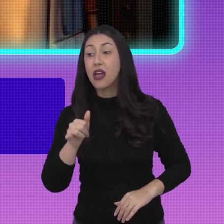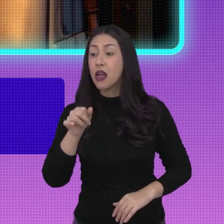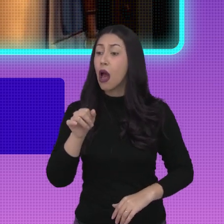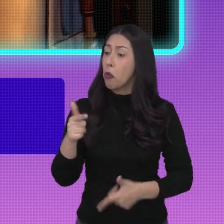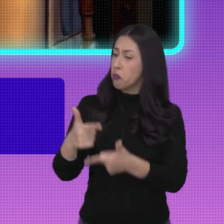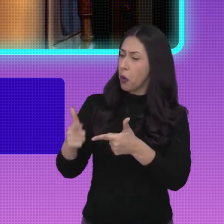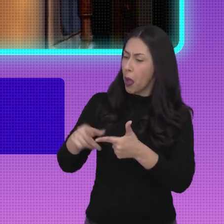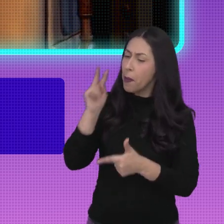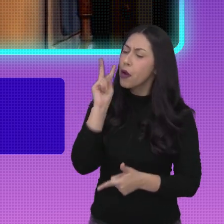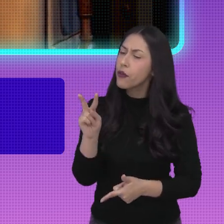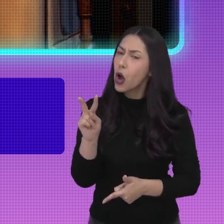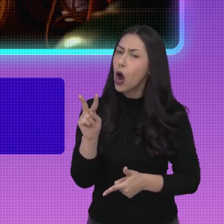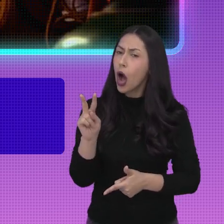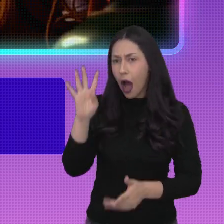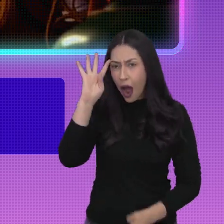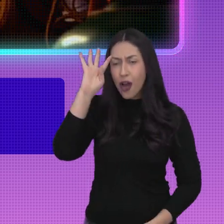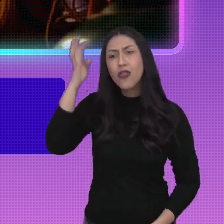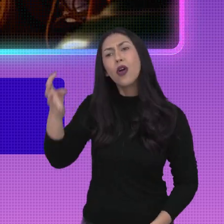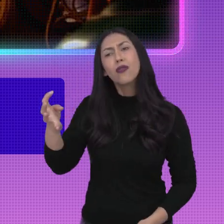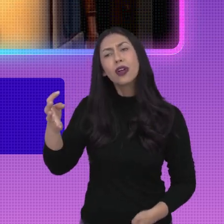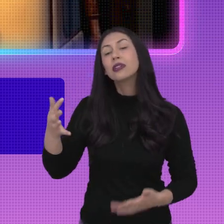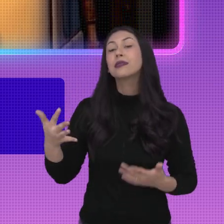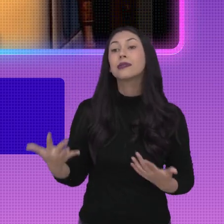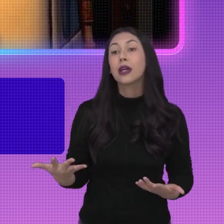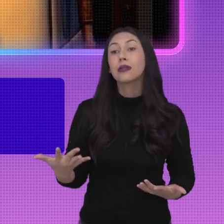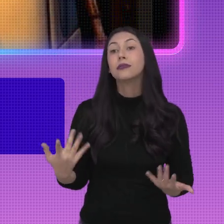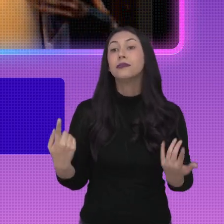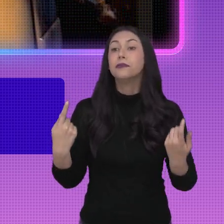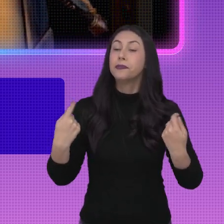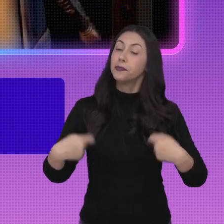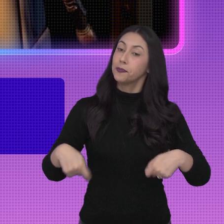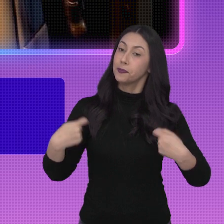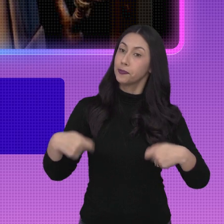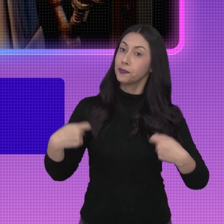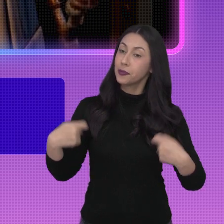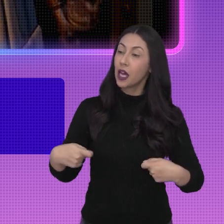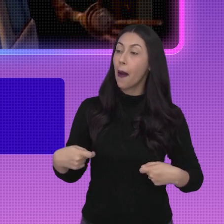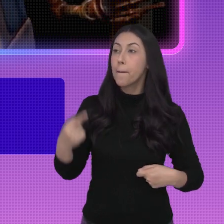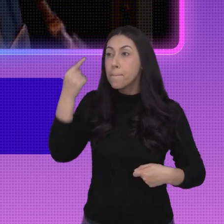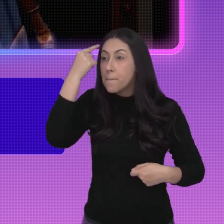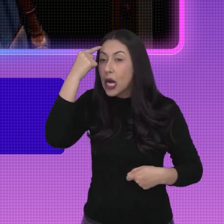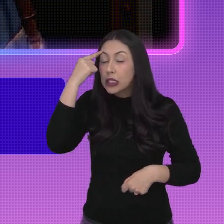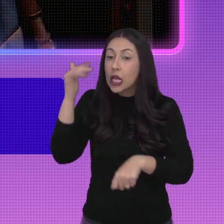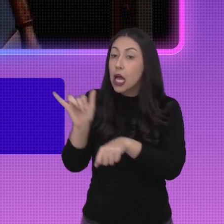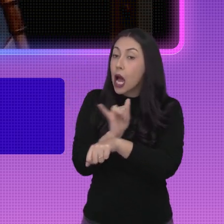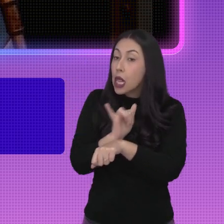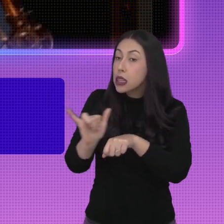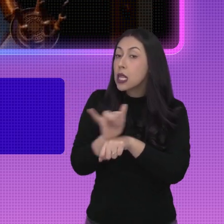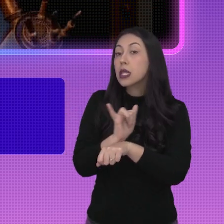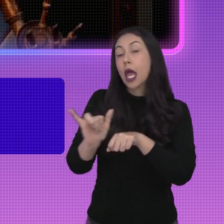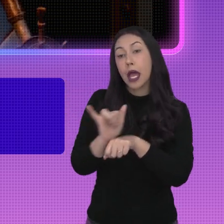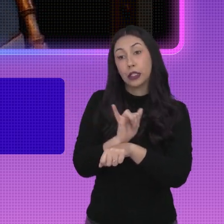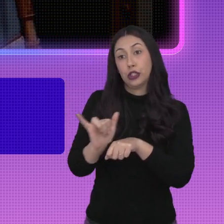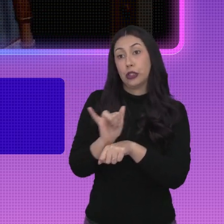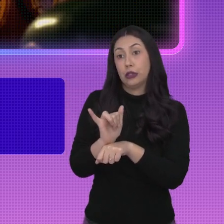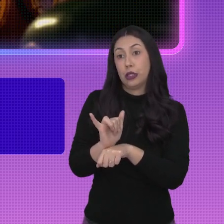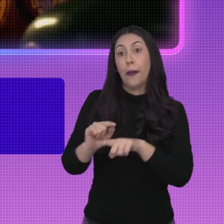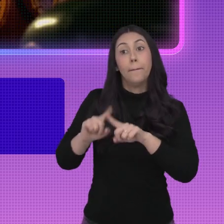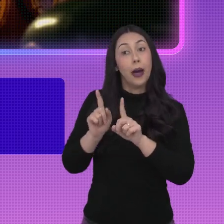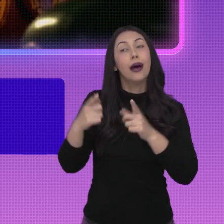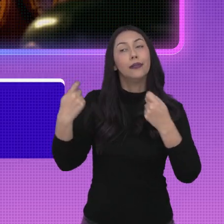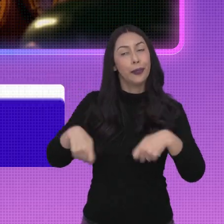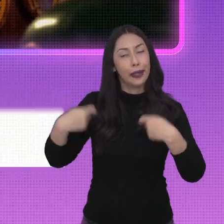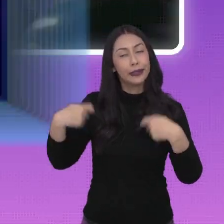o viu a necessidade, atenda. Então, maneiras de se resolver os problemas dependem da